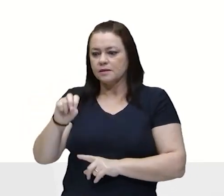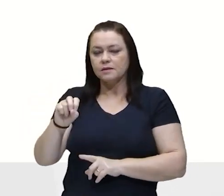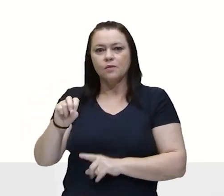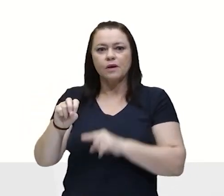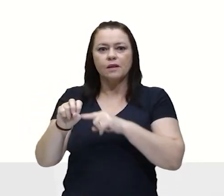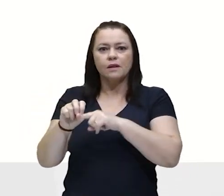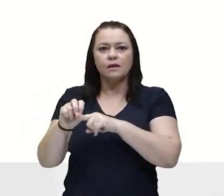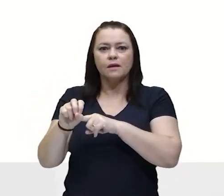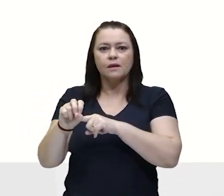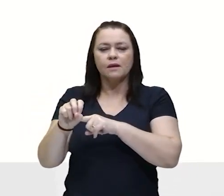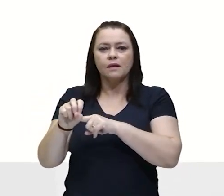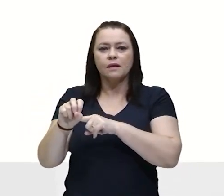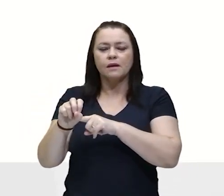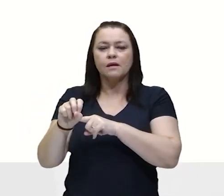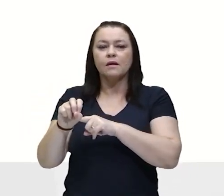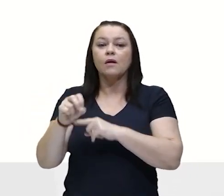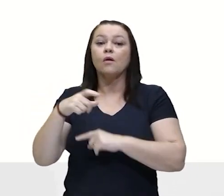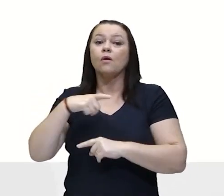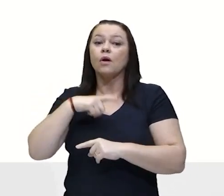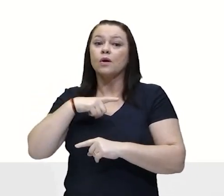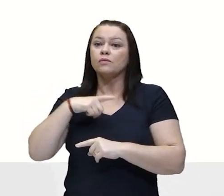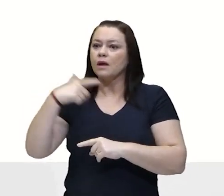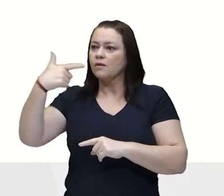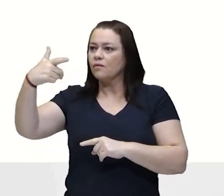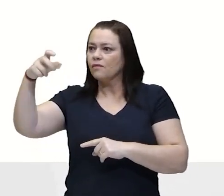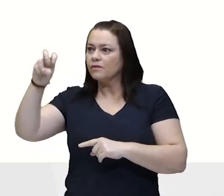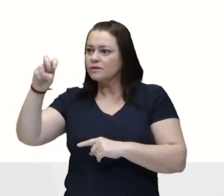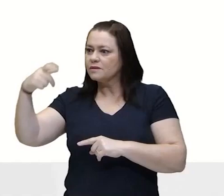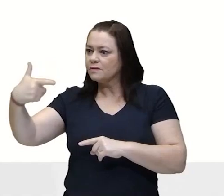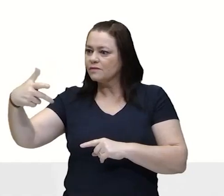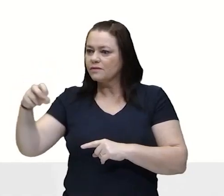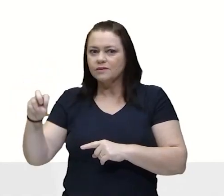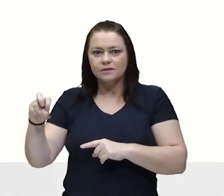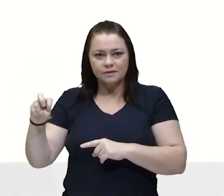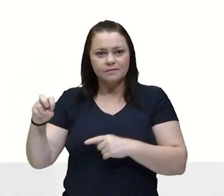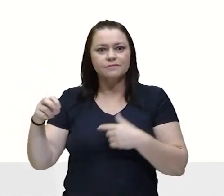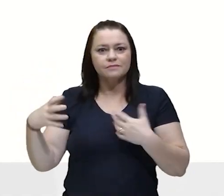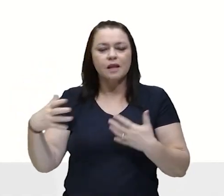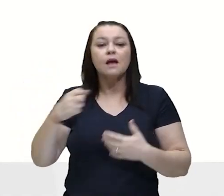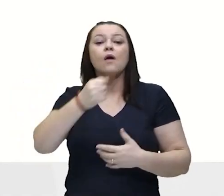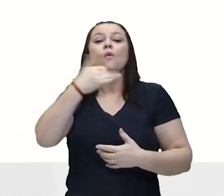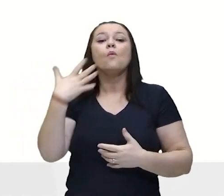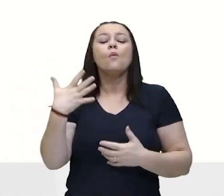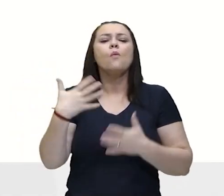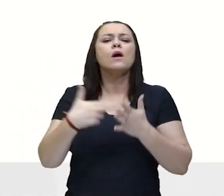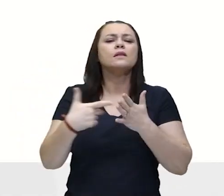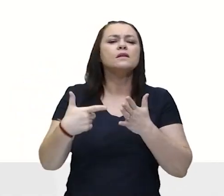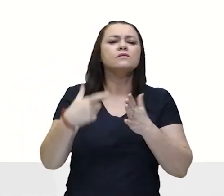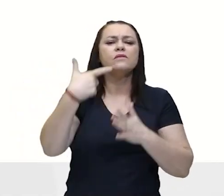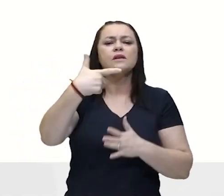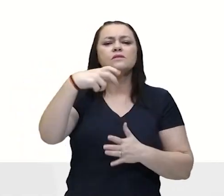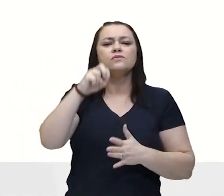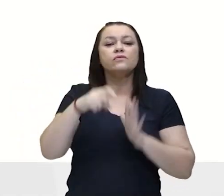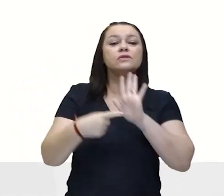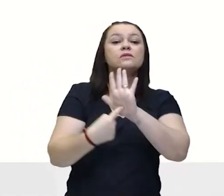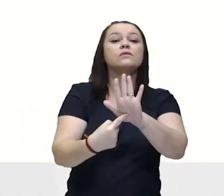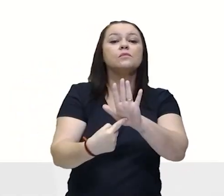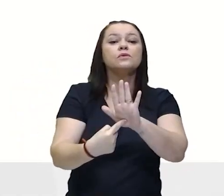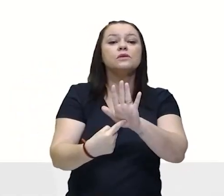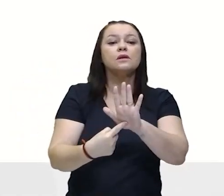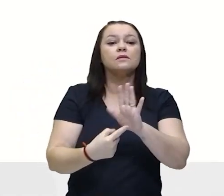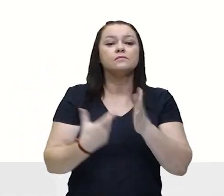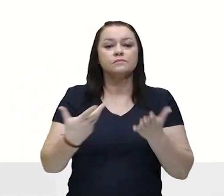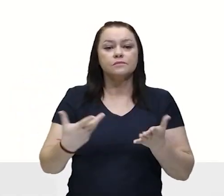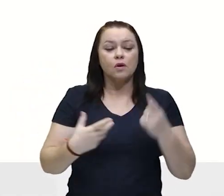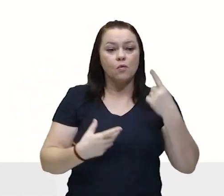seja, eu tenho 25, 25. Ou seja, quantas vezes o 25 aparece? Vamos lá comigo. 1,